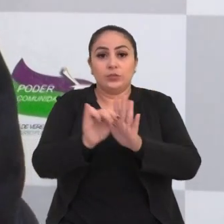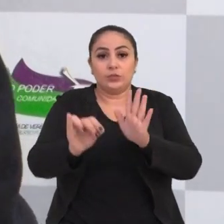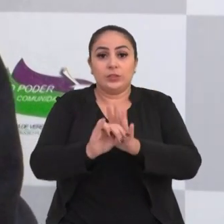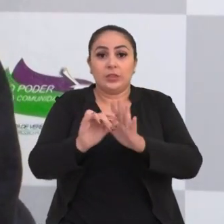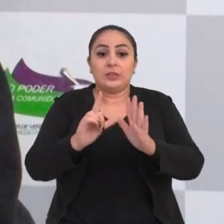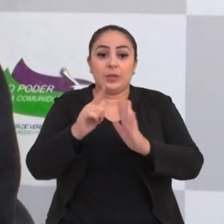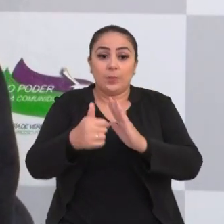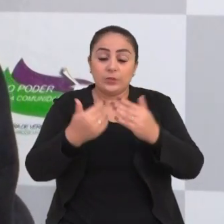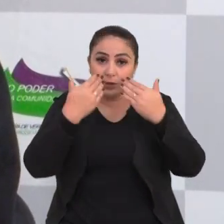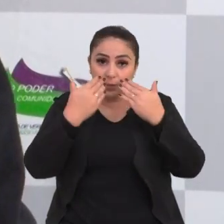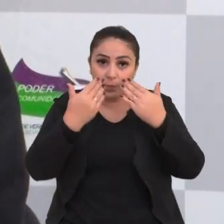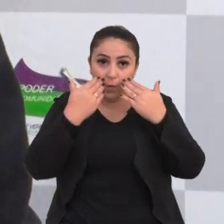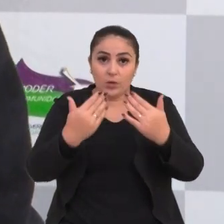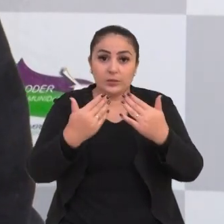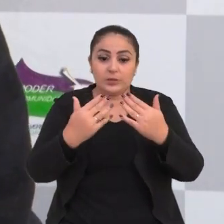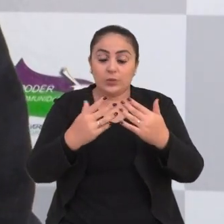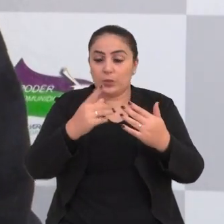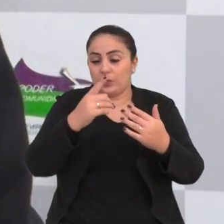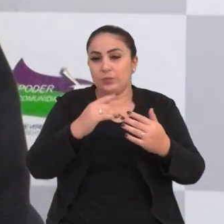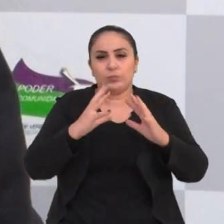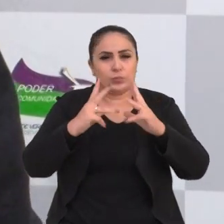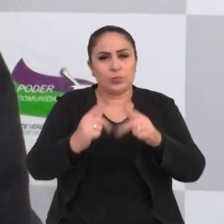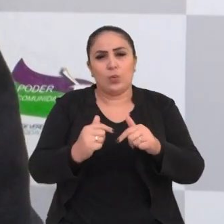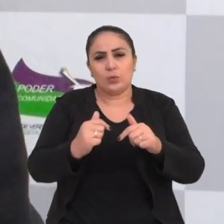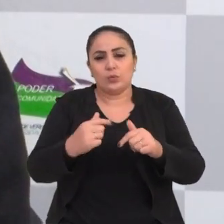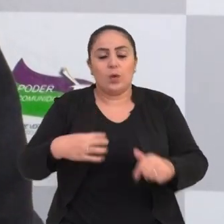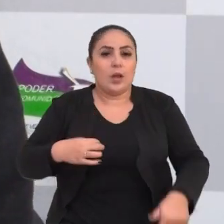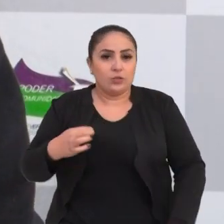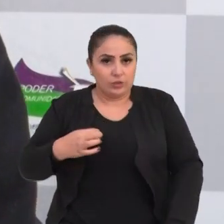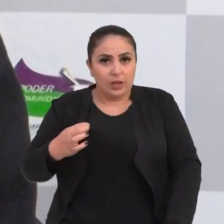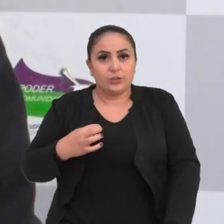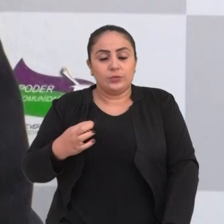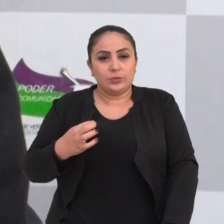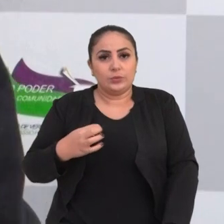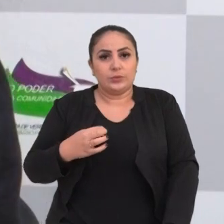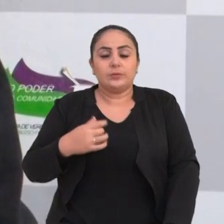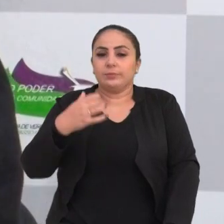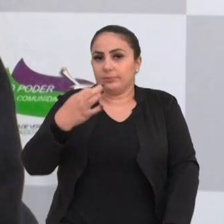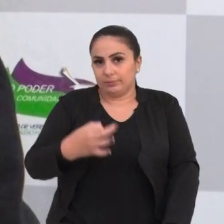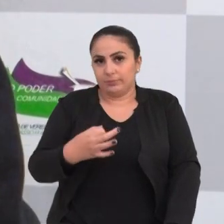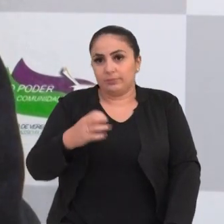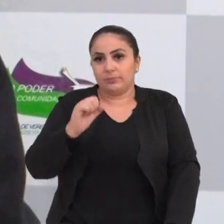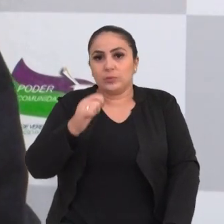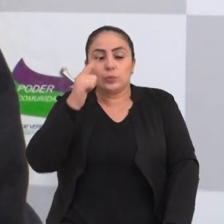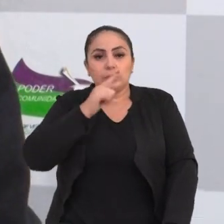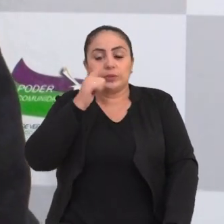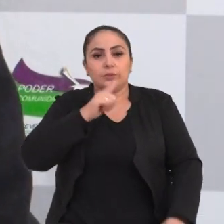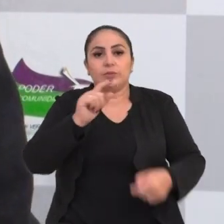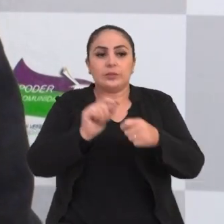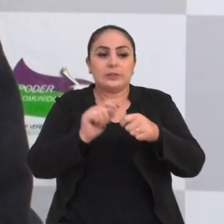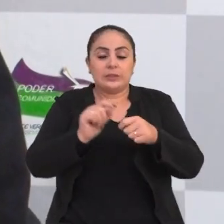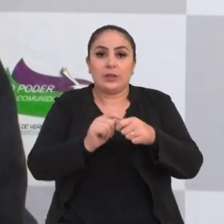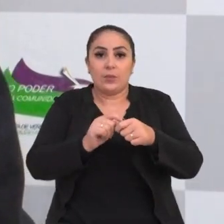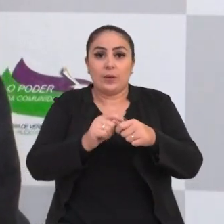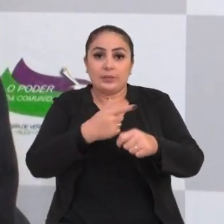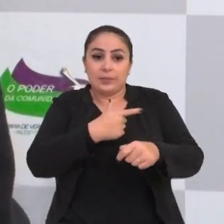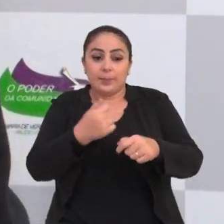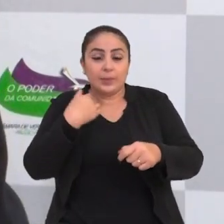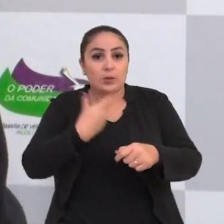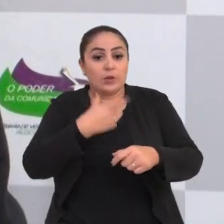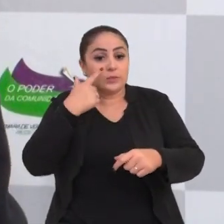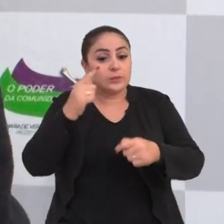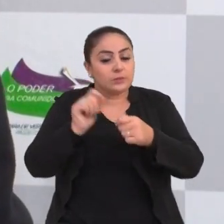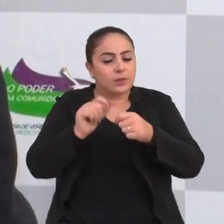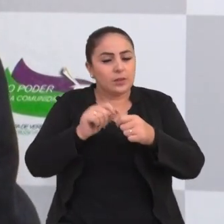e assim que apareçam os candidatos, né, com certeza vão fazer o teste, porque isso é